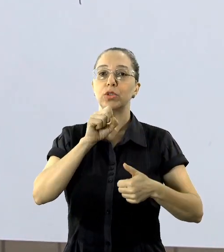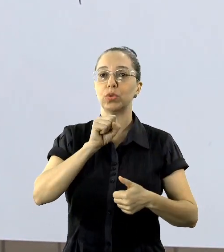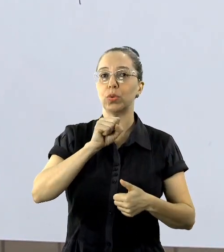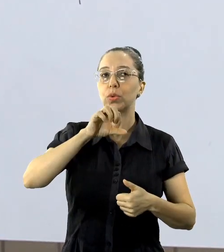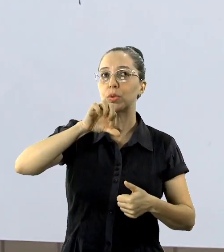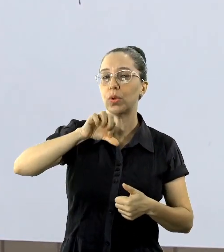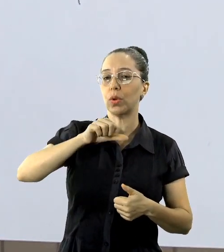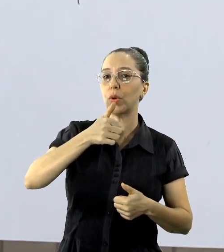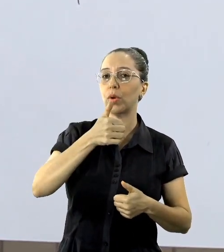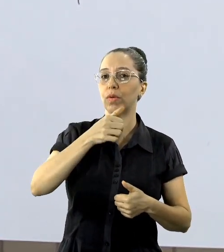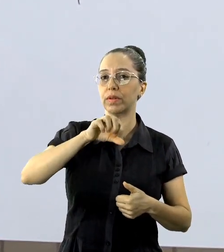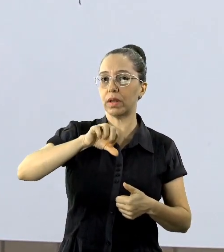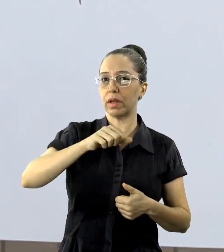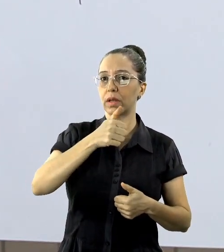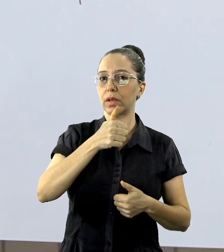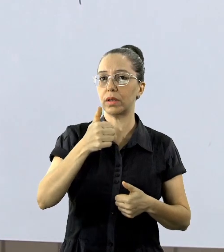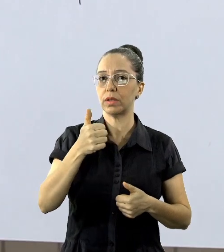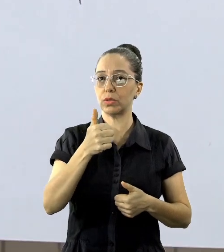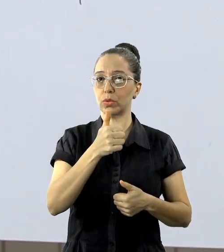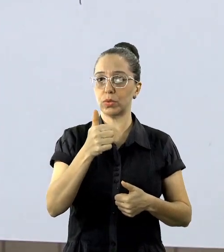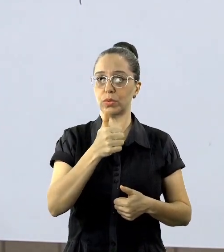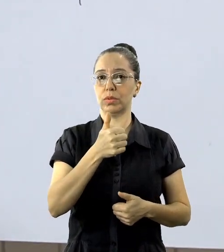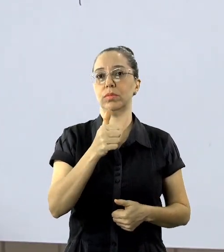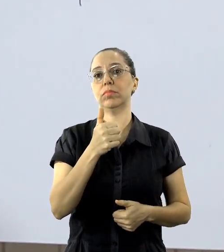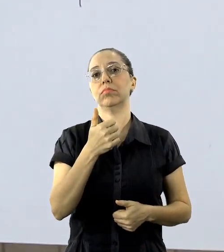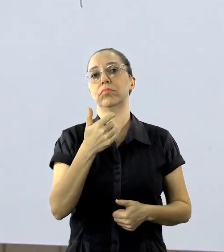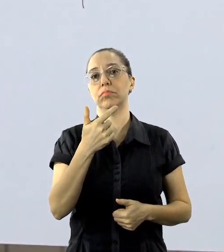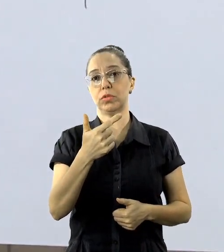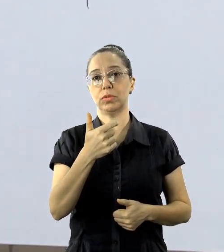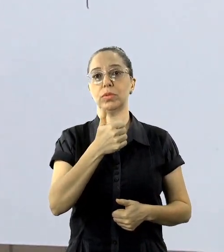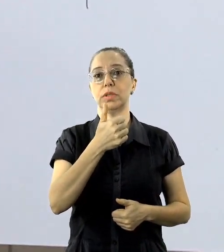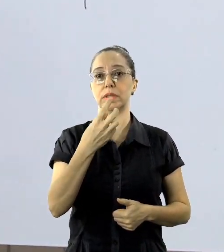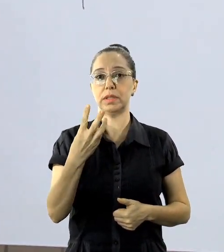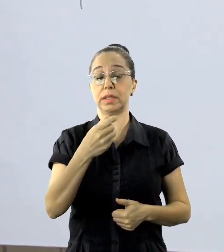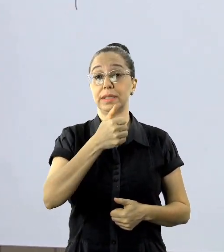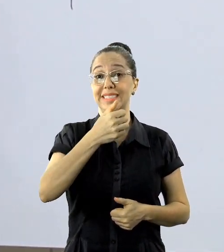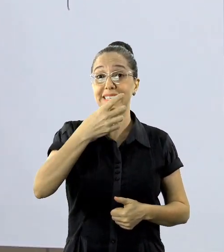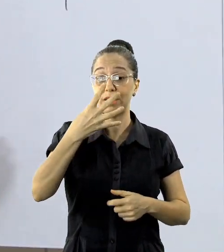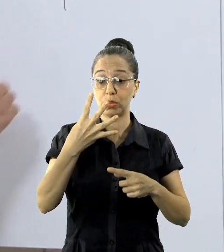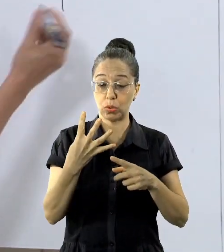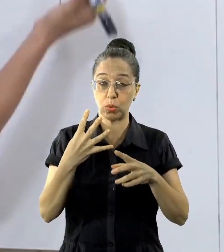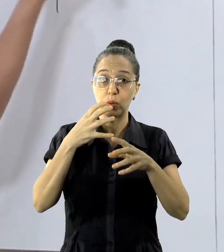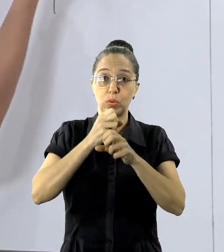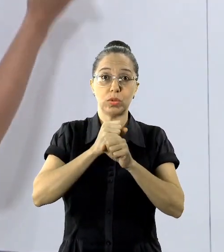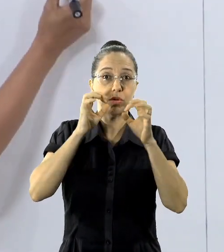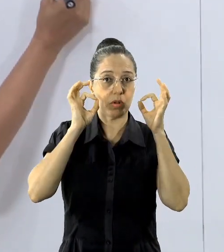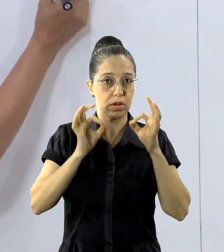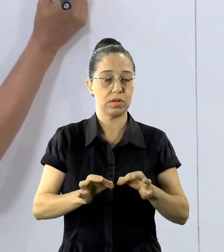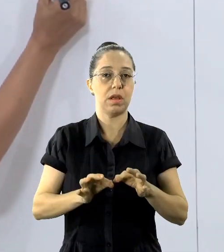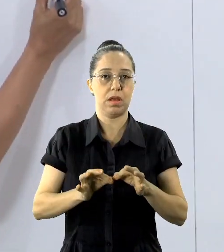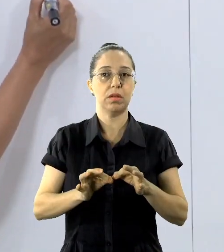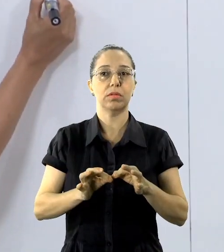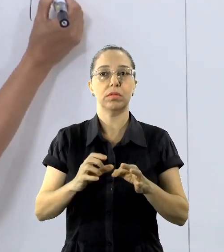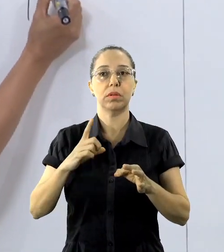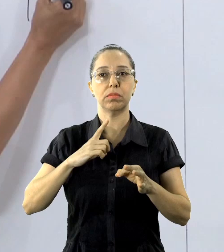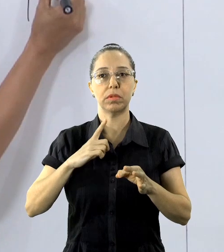11, 12, 13, 14. Temos aqui, então, 14 unidades.